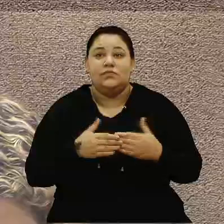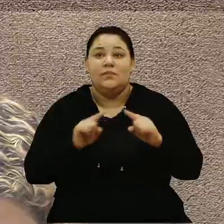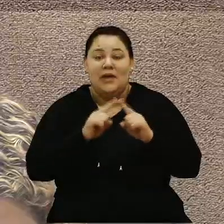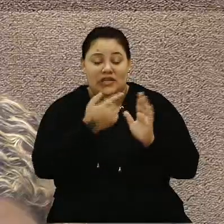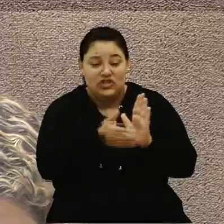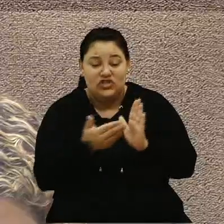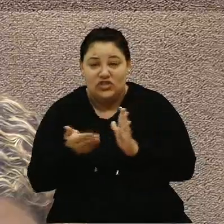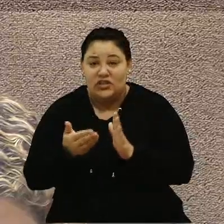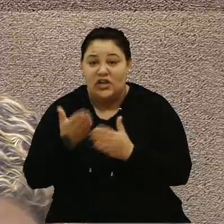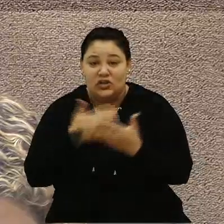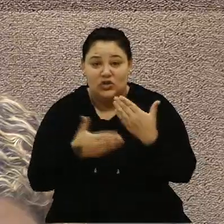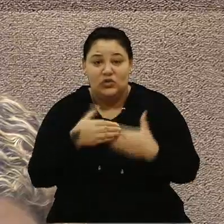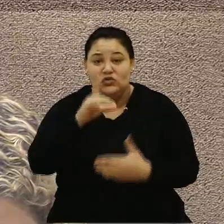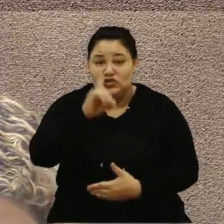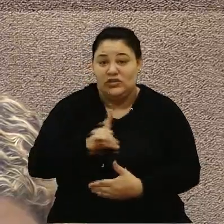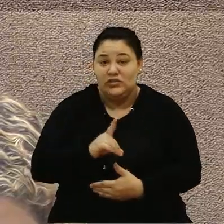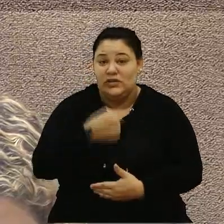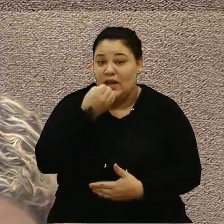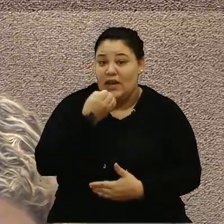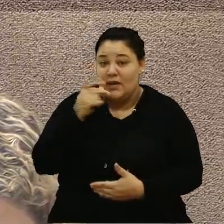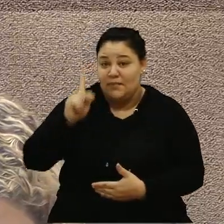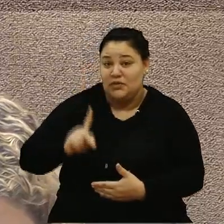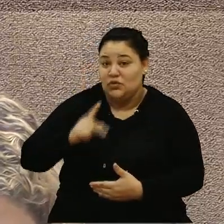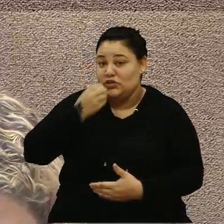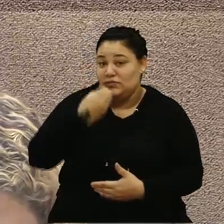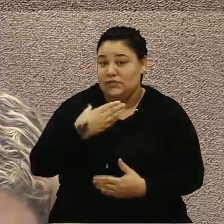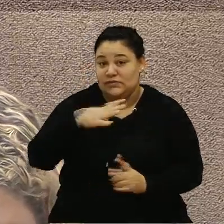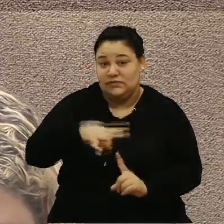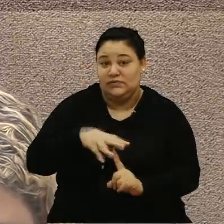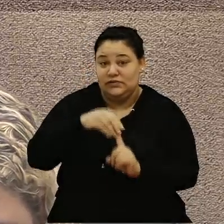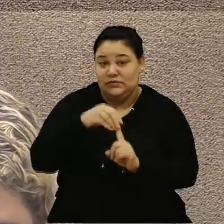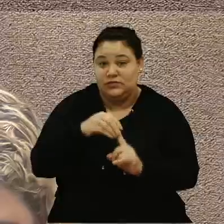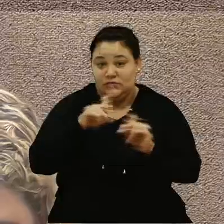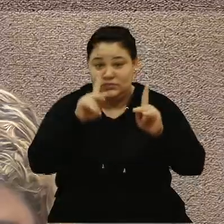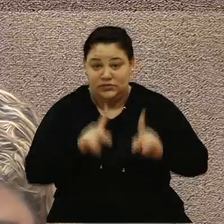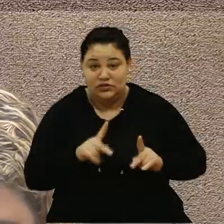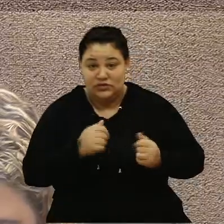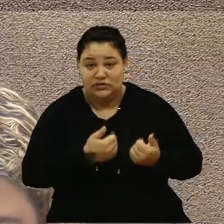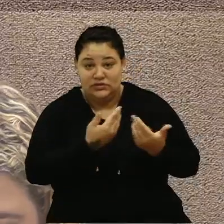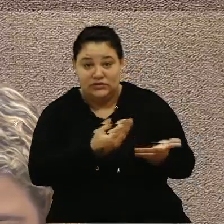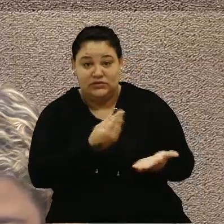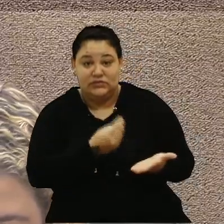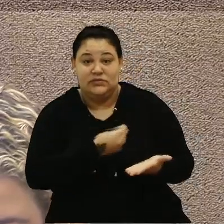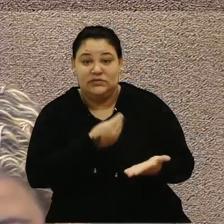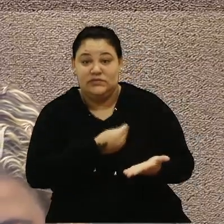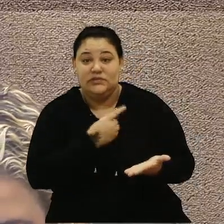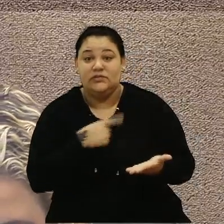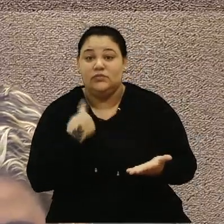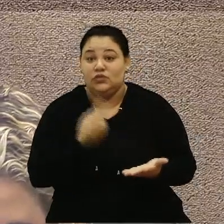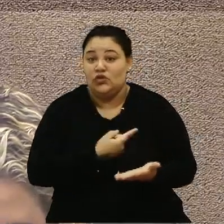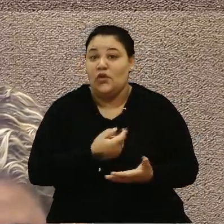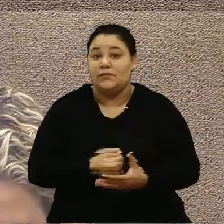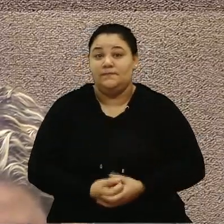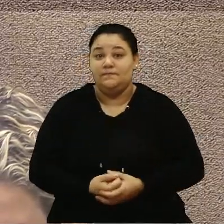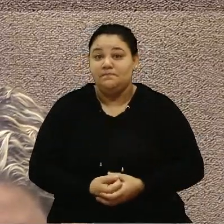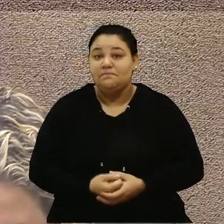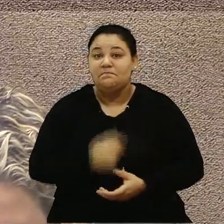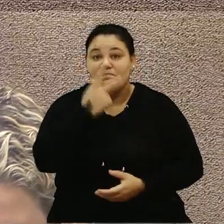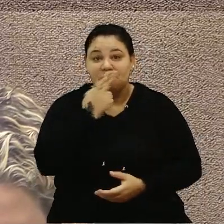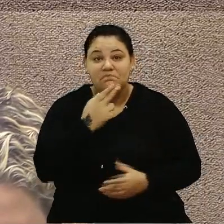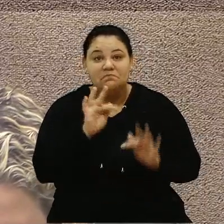direitos das pessoas que são de bem e principalmente daqueles que dão a vida por nós, como o seu